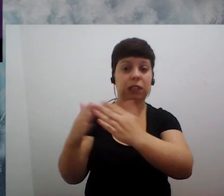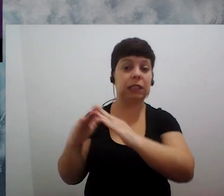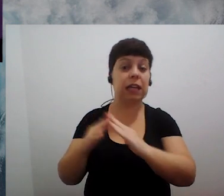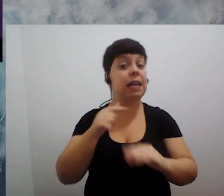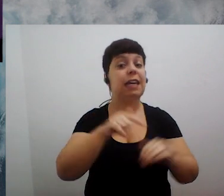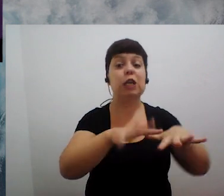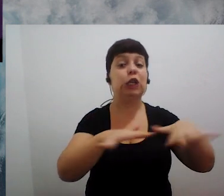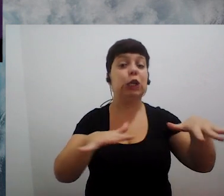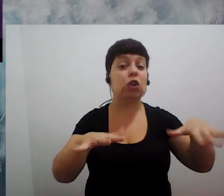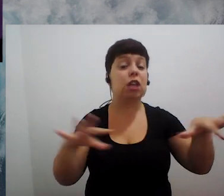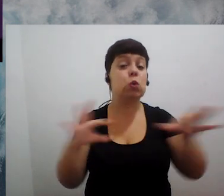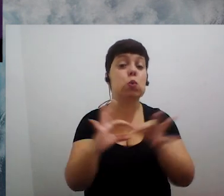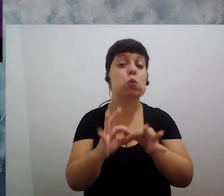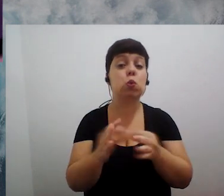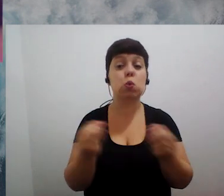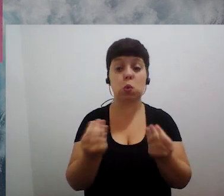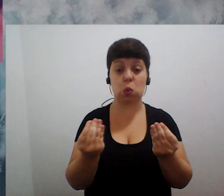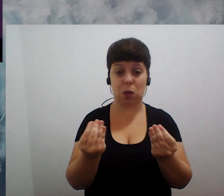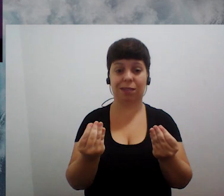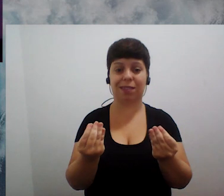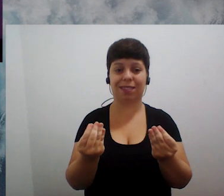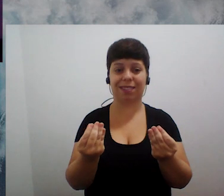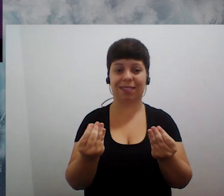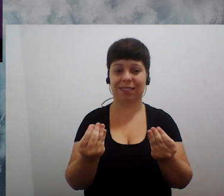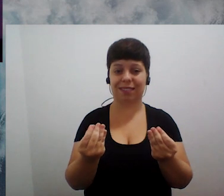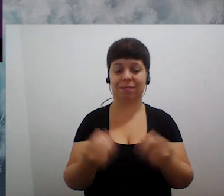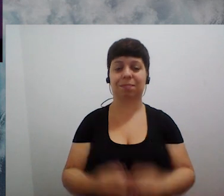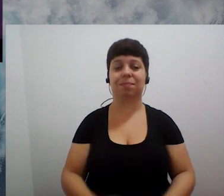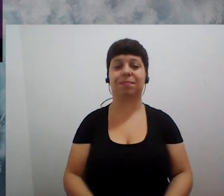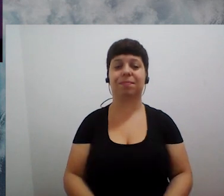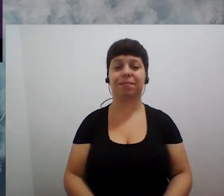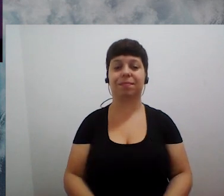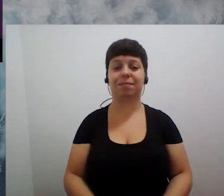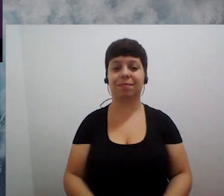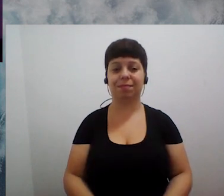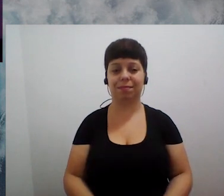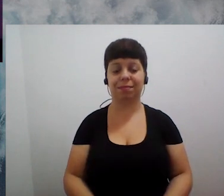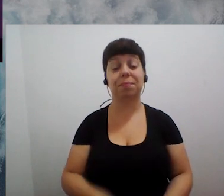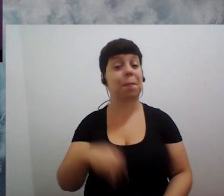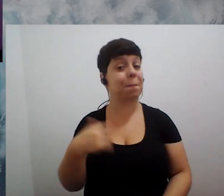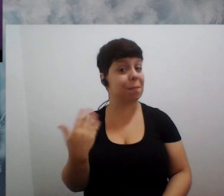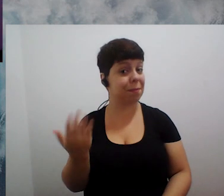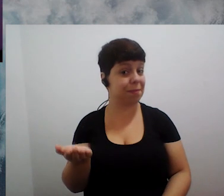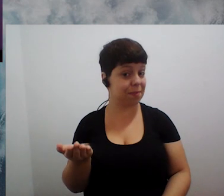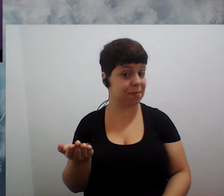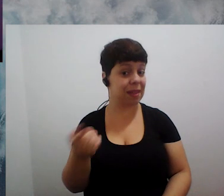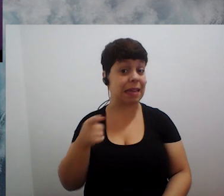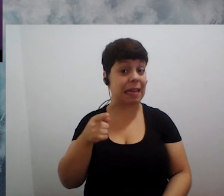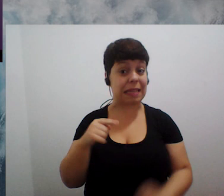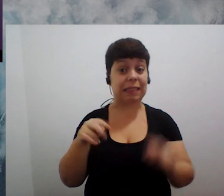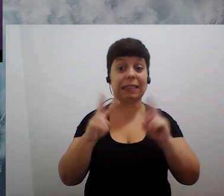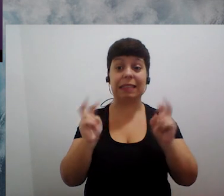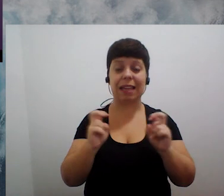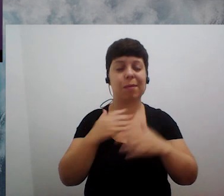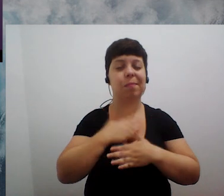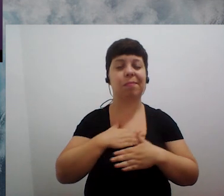o papel do oceano nesse contexto. Ou seja, onde o oceano se encaixa nesse enredo. Bom, para discutir